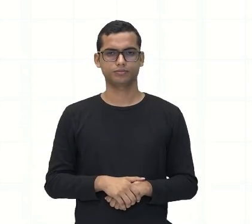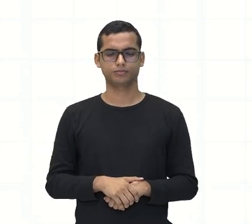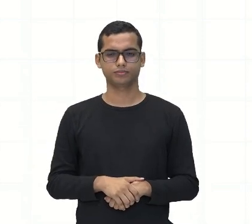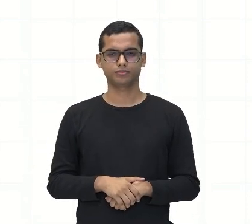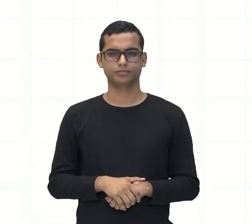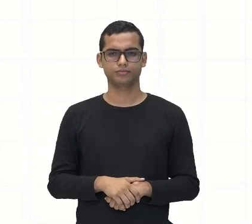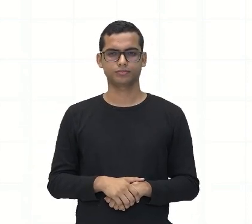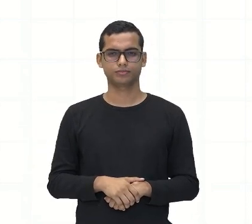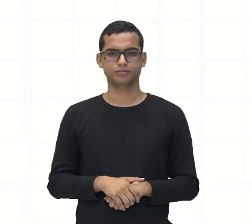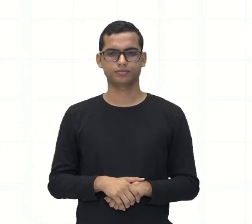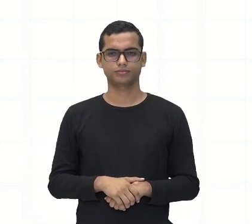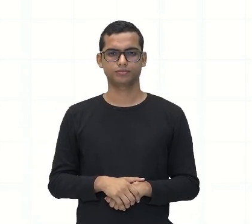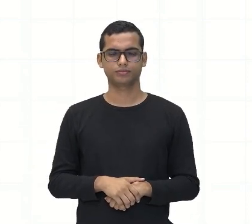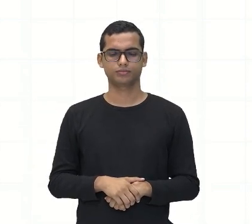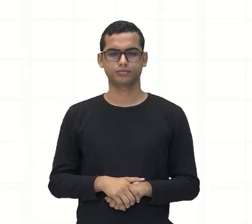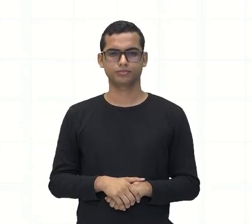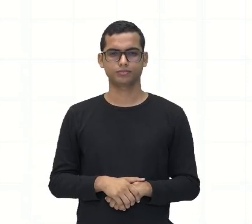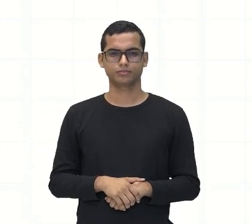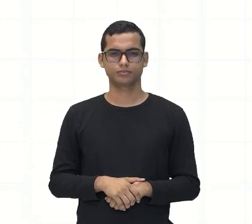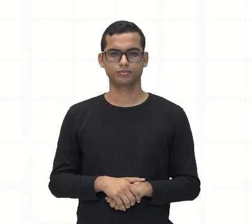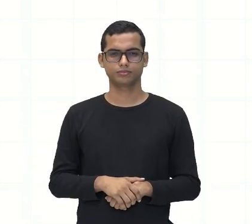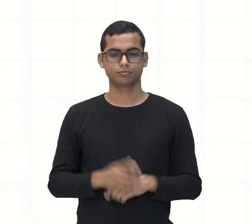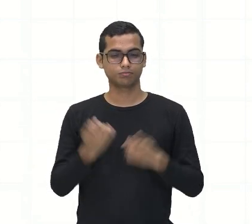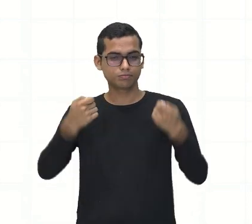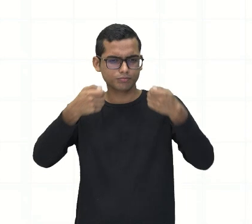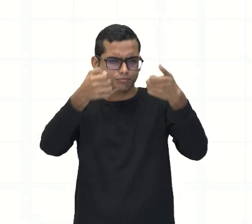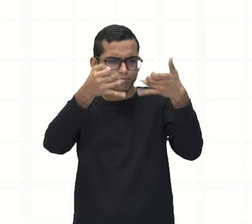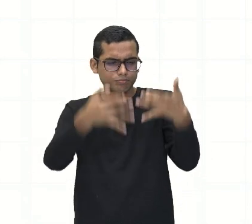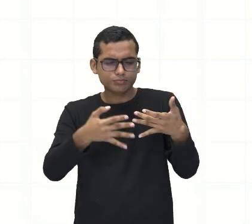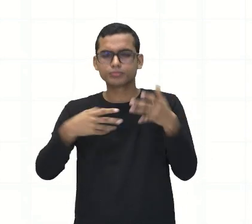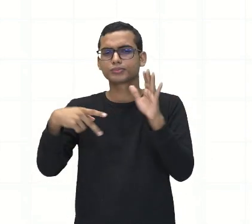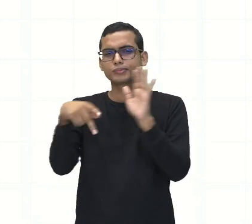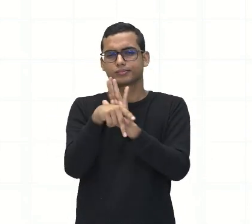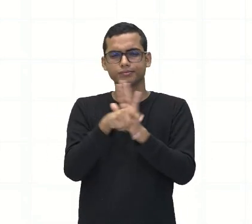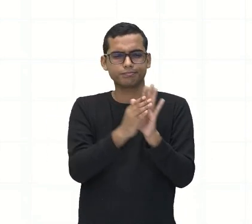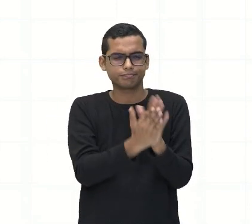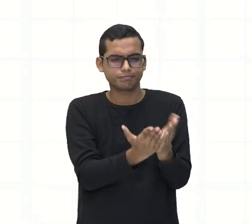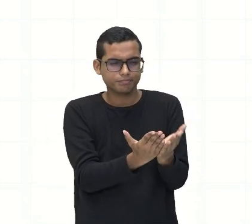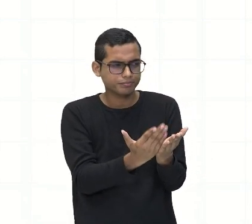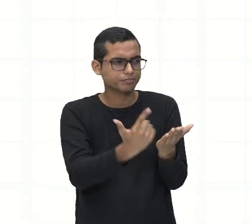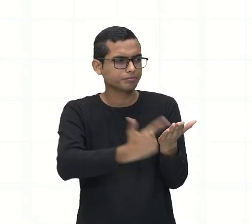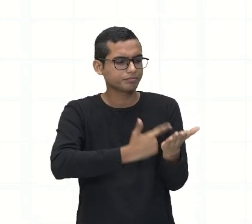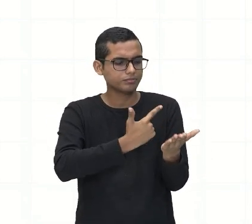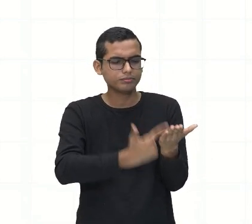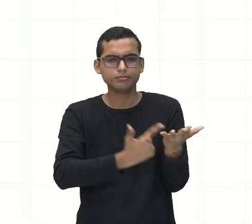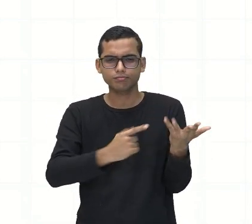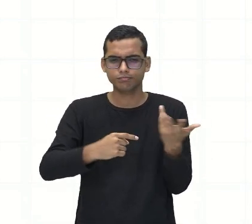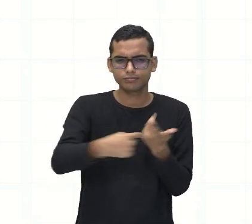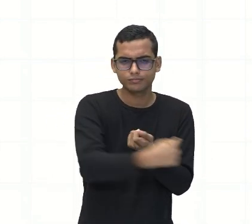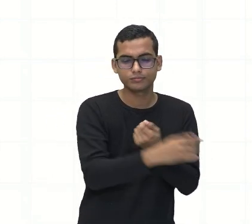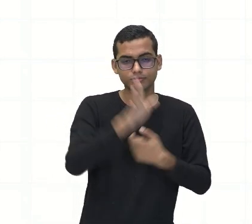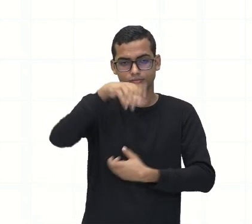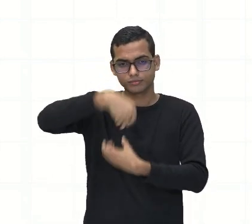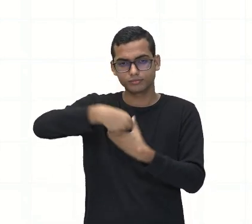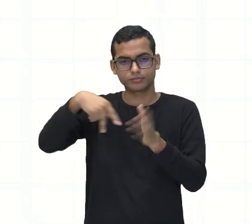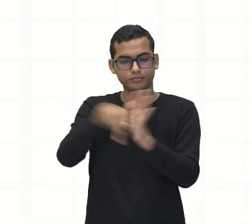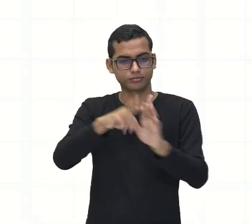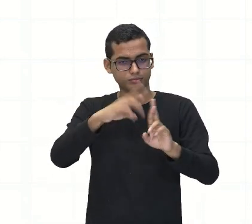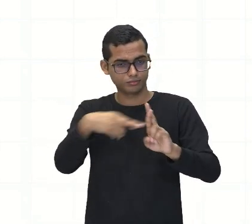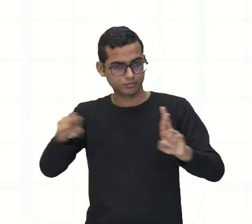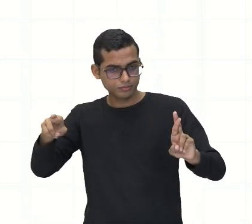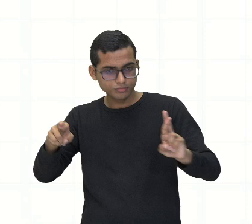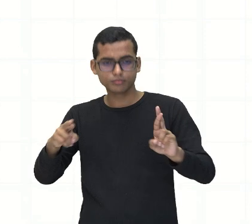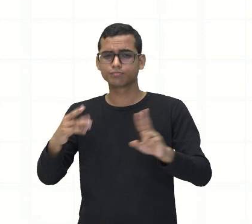Nós poderíamos dizer que os escritos sagrados, dentro das várias tradições religiosas, eles nos ajudam